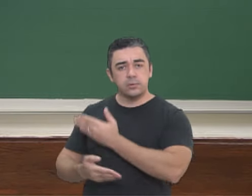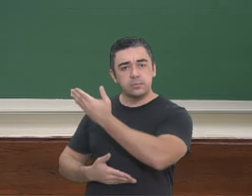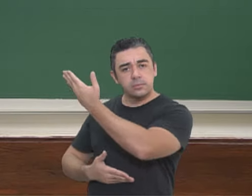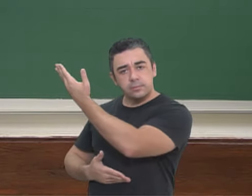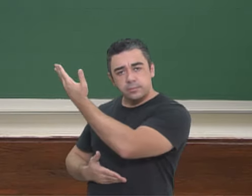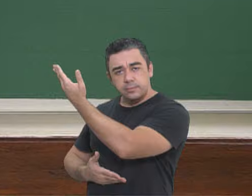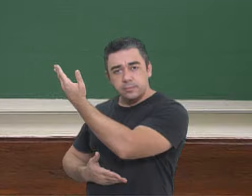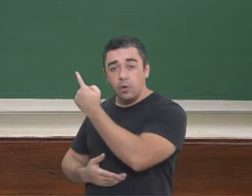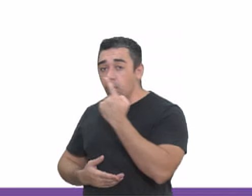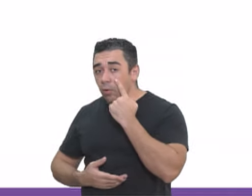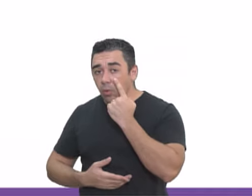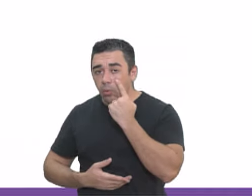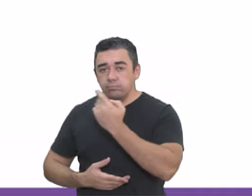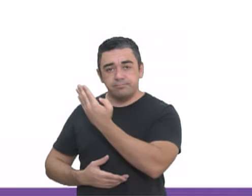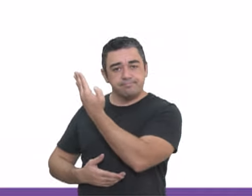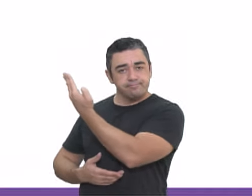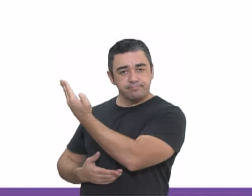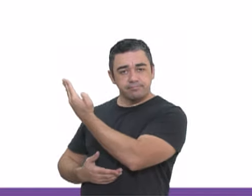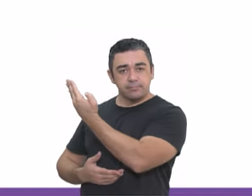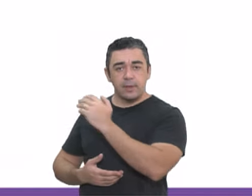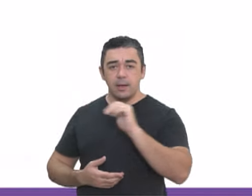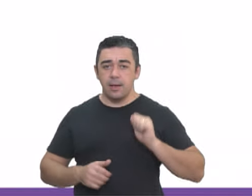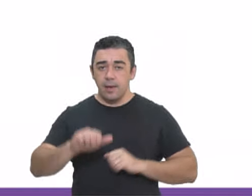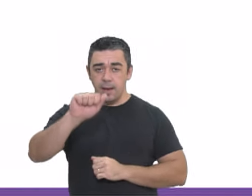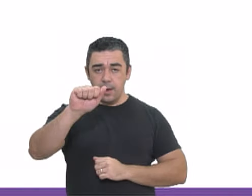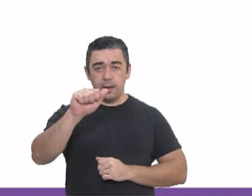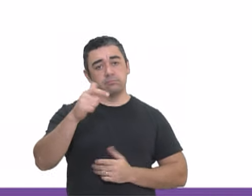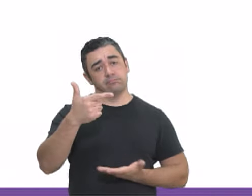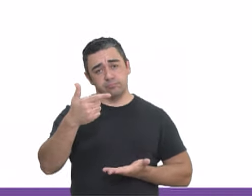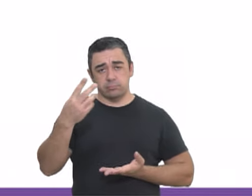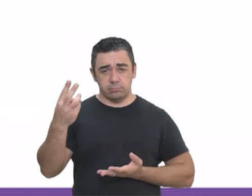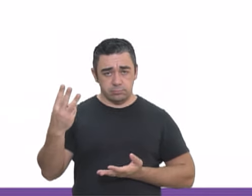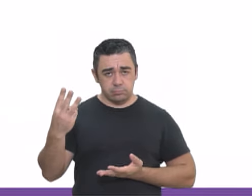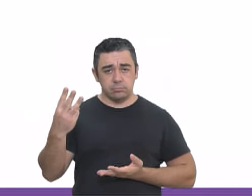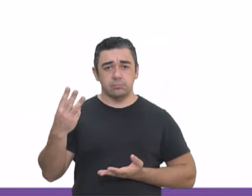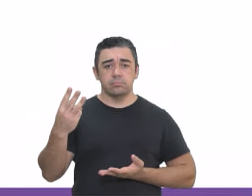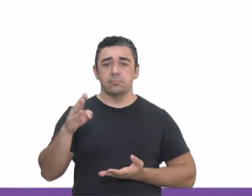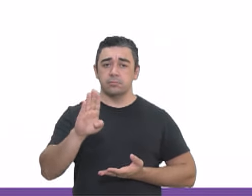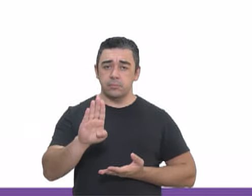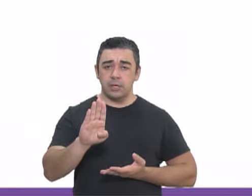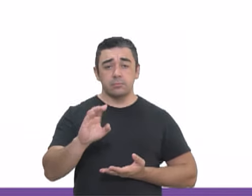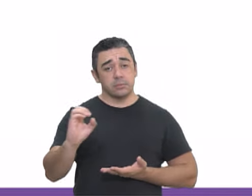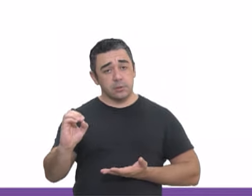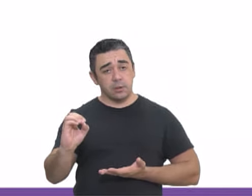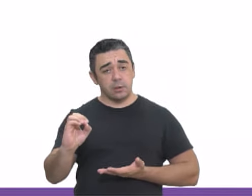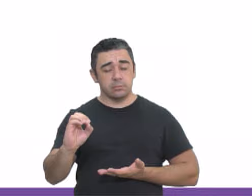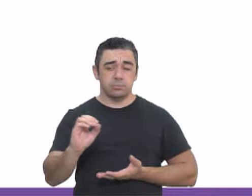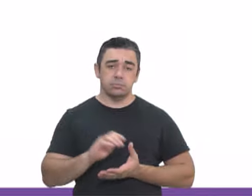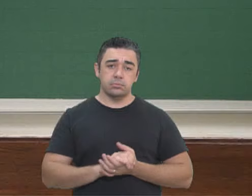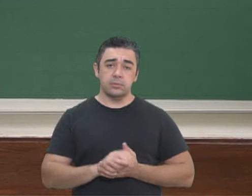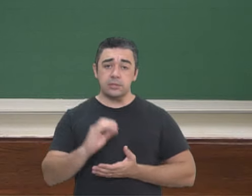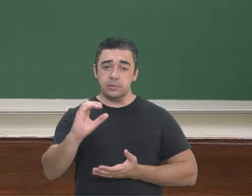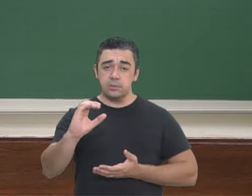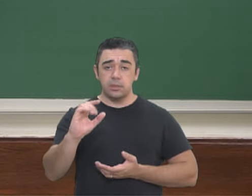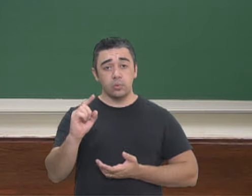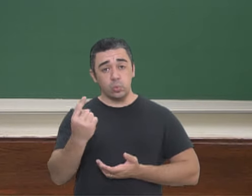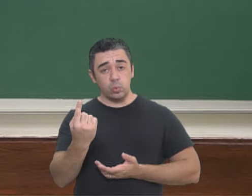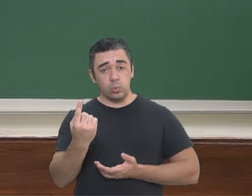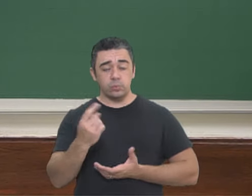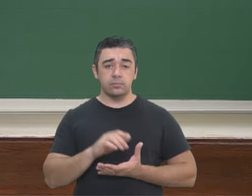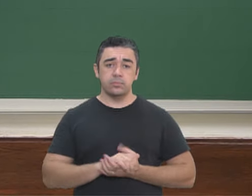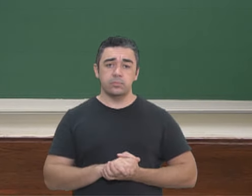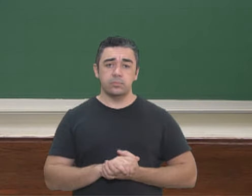mais 17. Na segunda vez, menos 8. Na terceira vez, mais 13. Na quarta